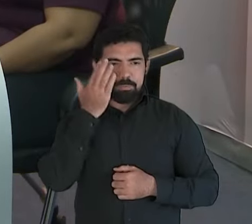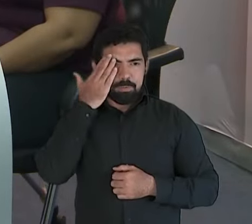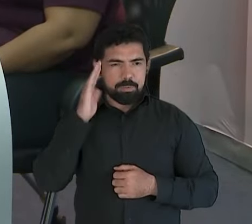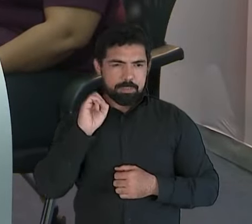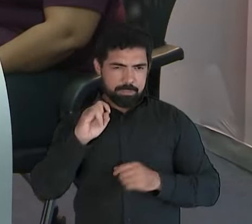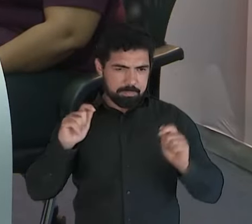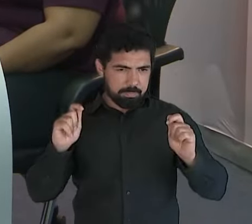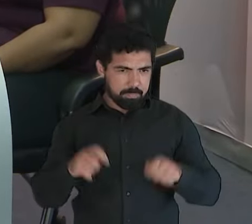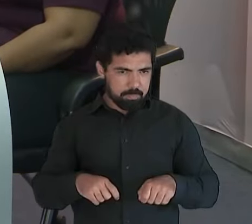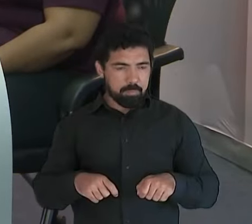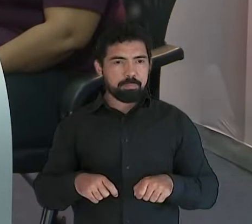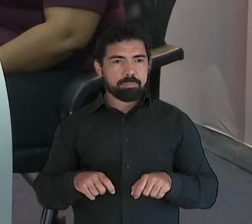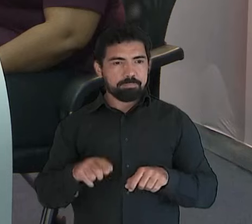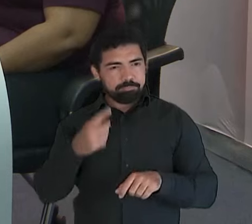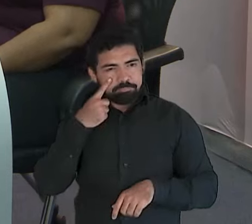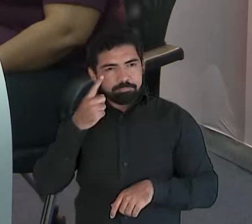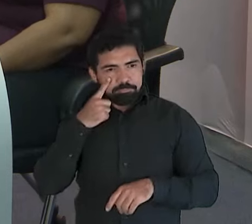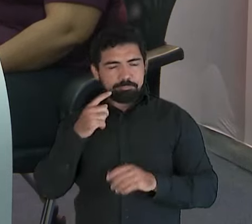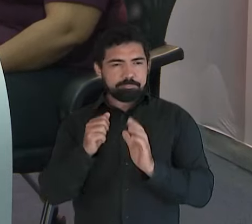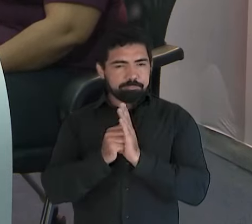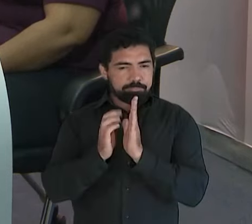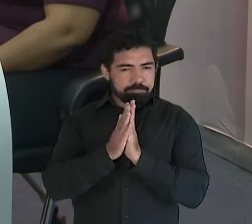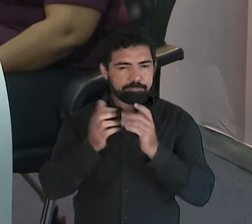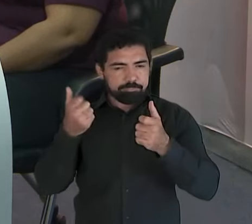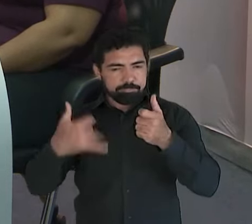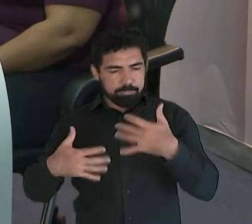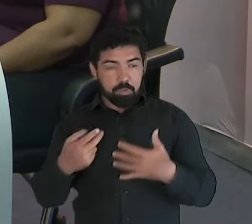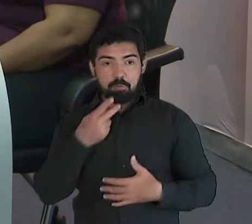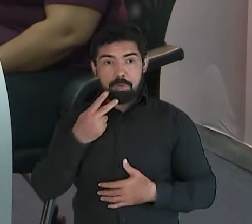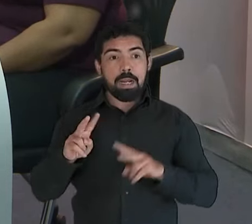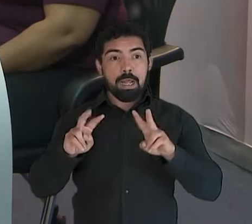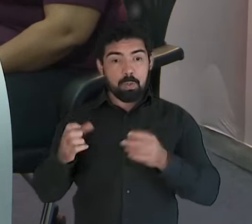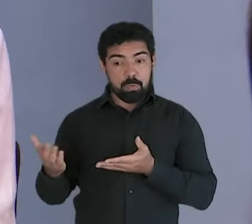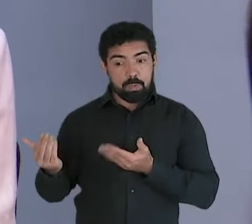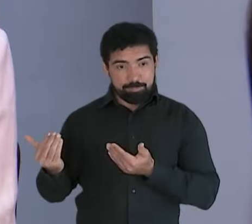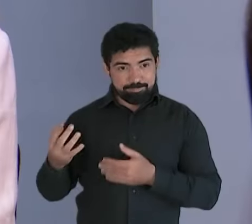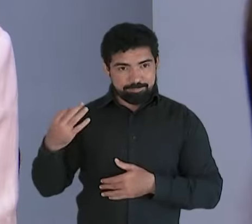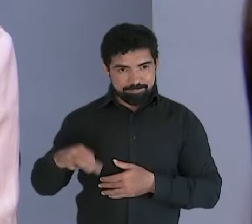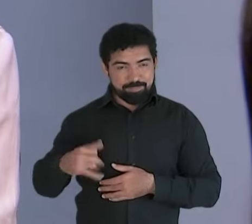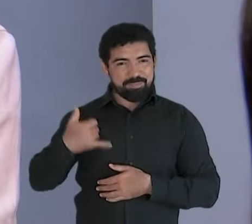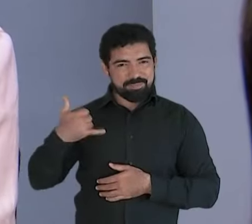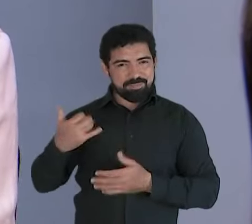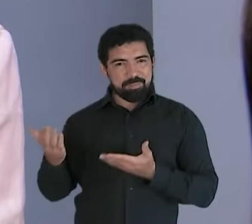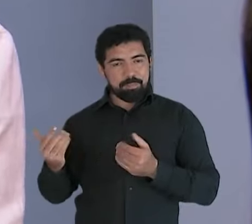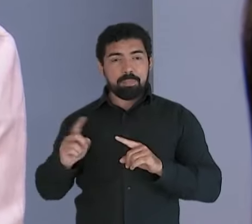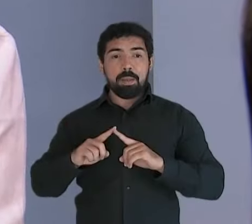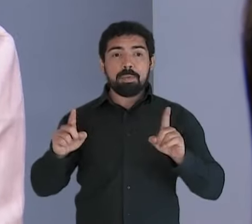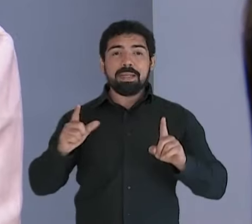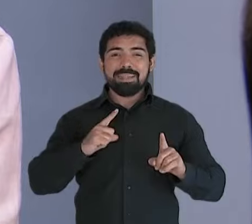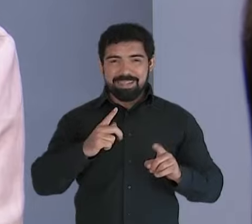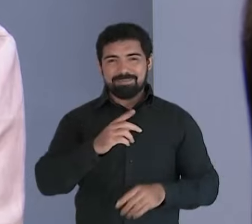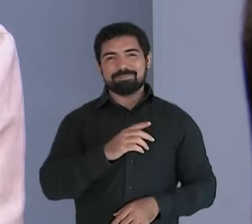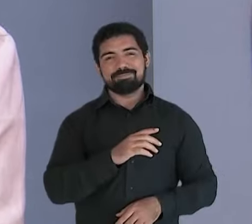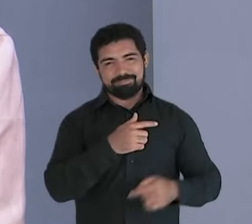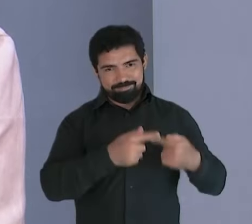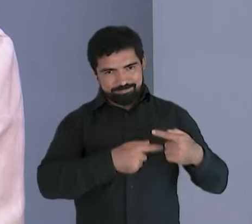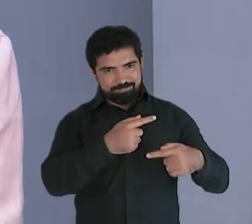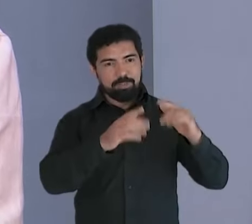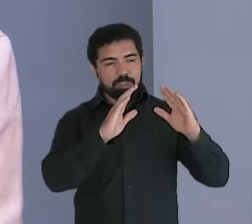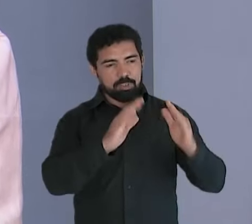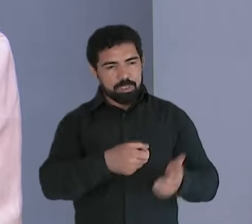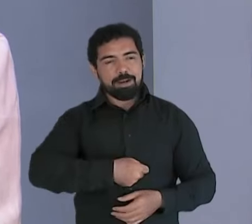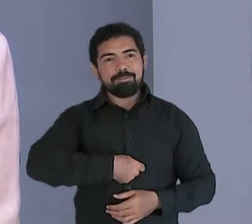esse levantamento, no caso, né? Eu sei que a gente está falando da adolescência, mas existe uma geração que envelheceu, né? Sim. Sim. E